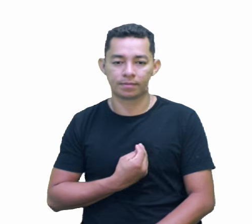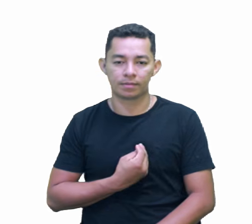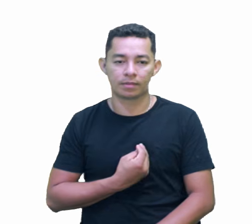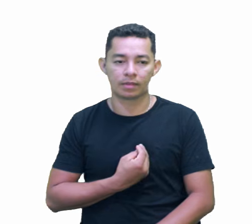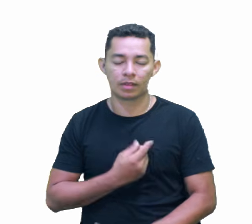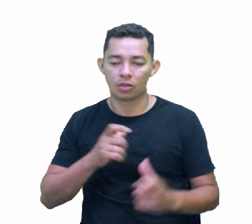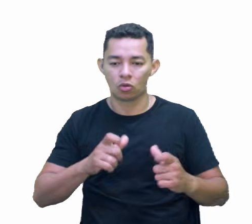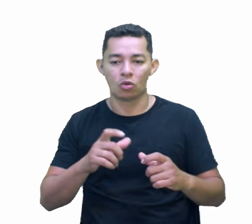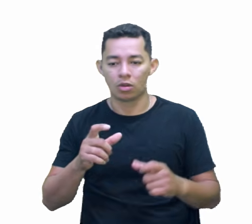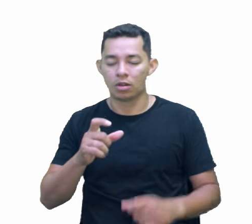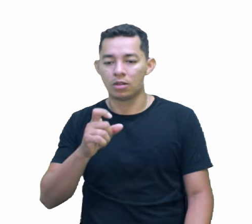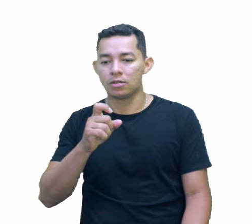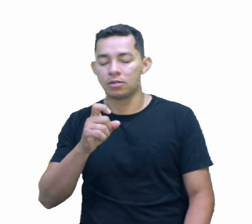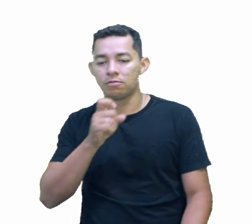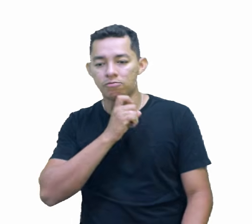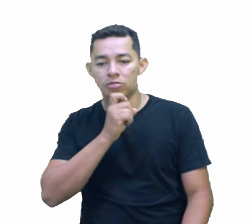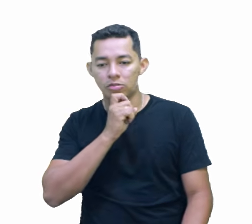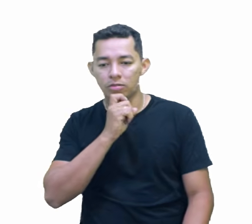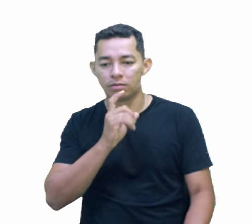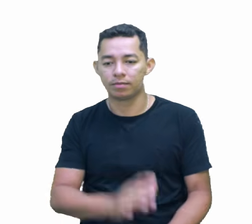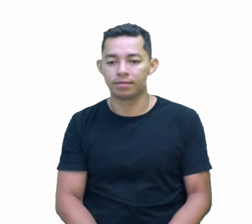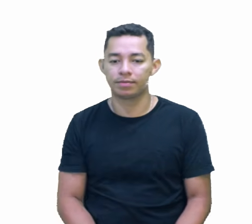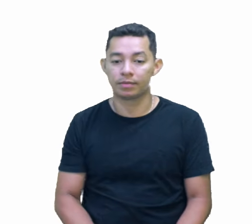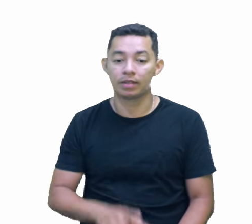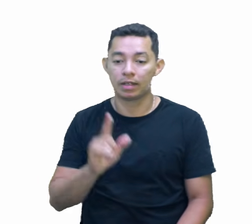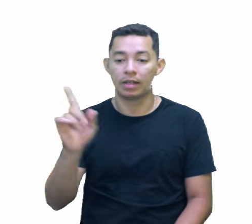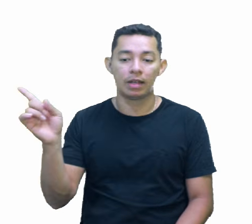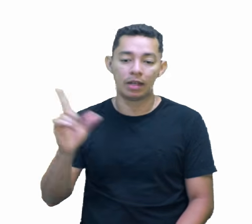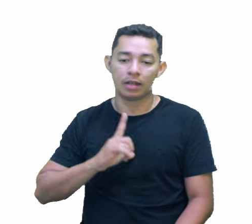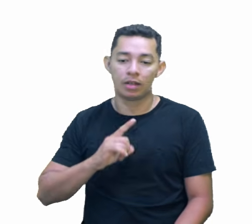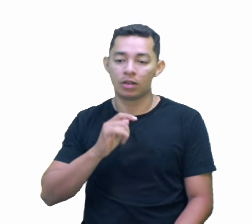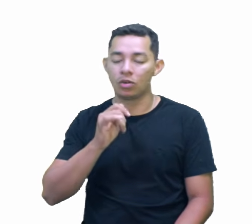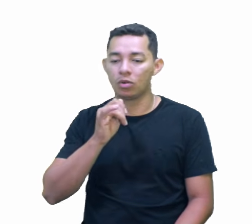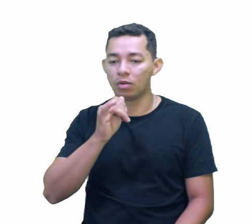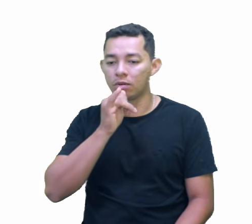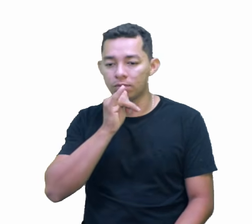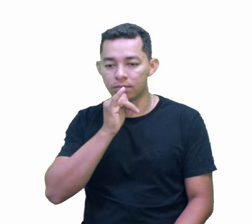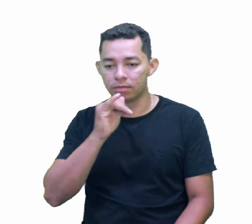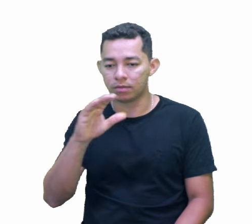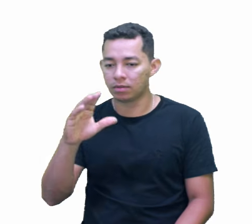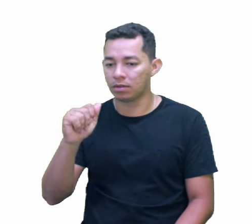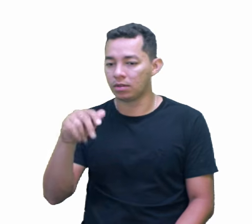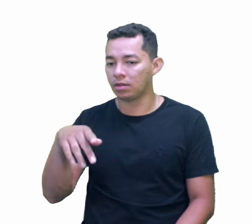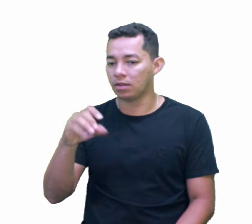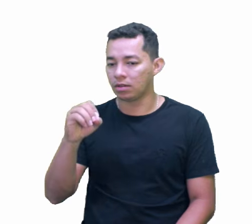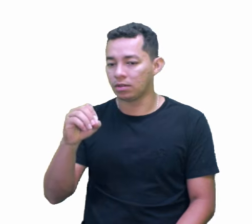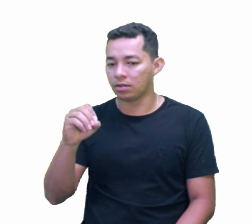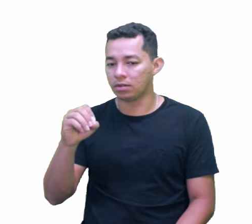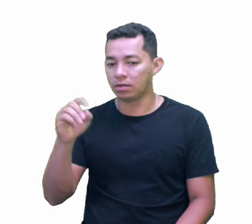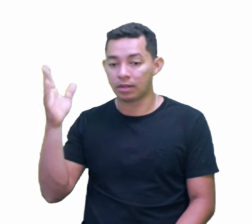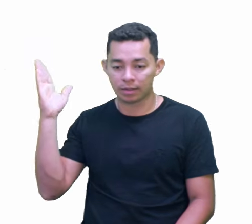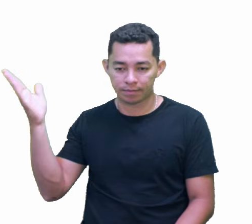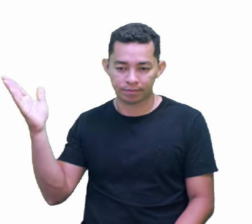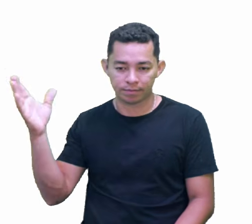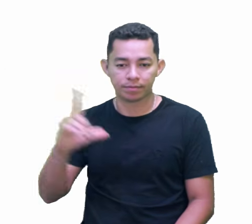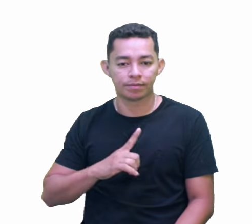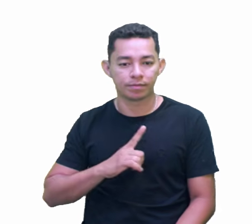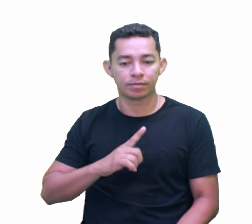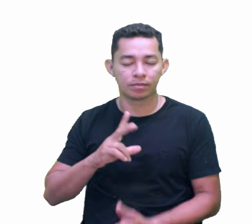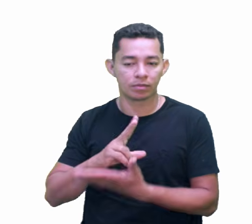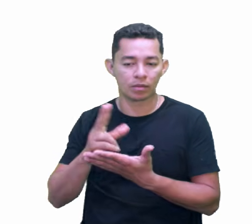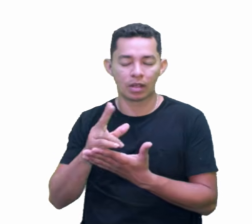muito frio? Aqui a gente tem um exemplo aqui do cacto, né? Você sabe que o cacto é um vegetal